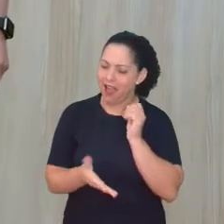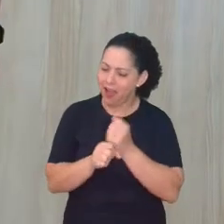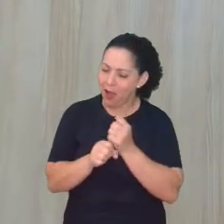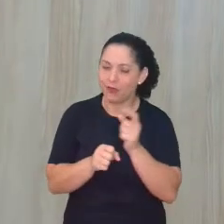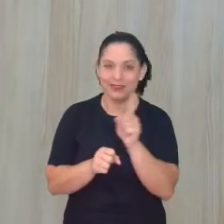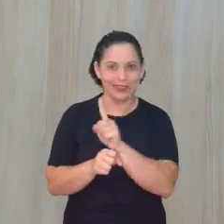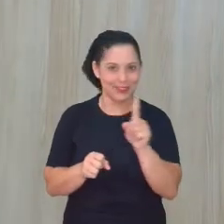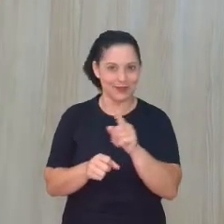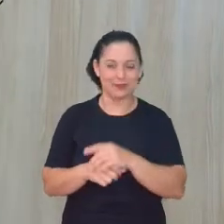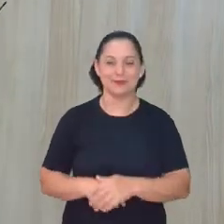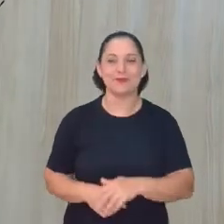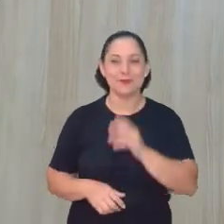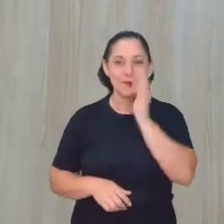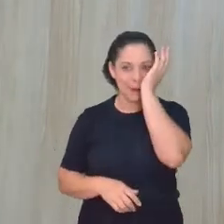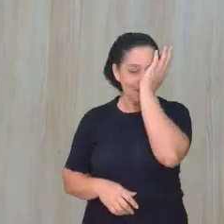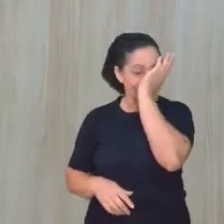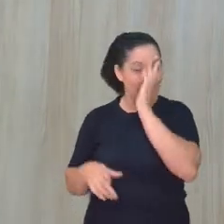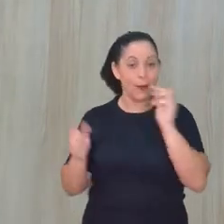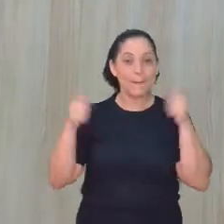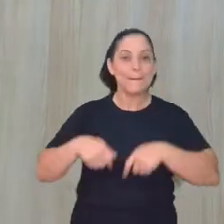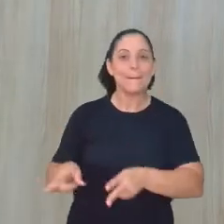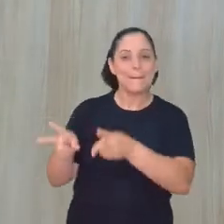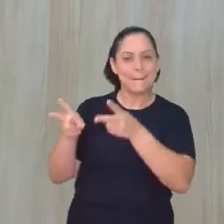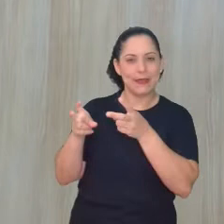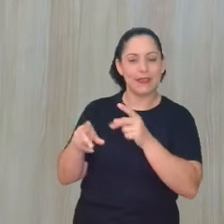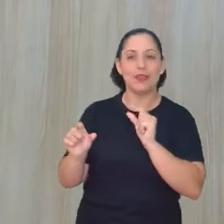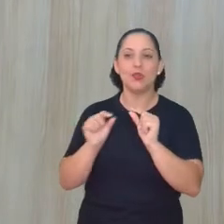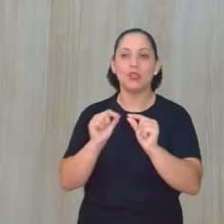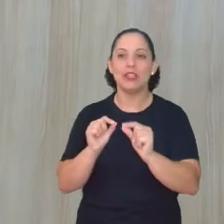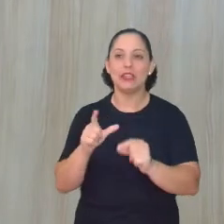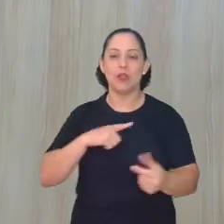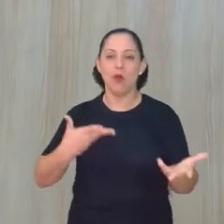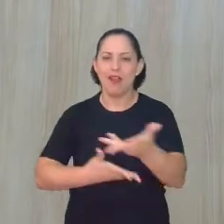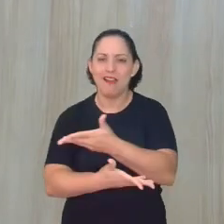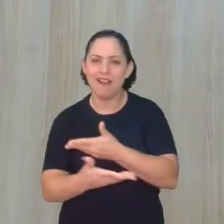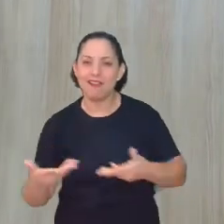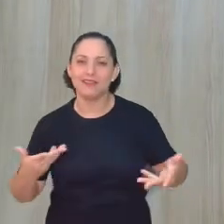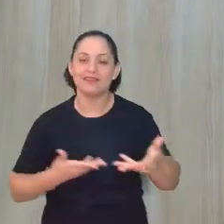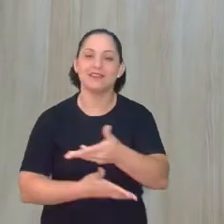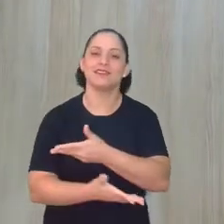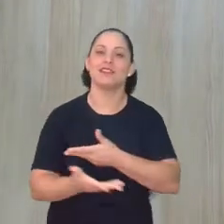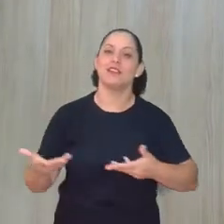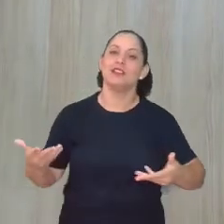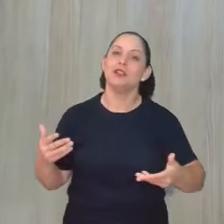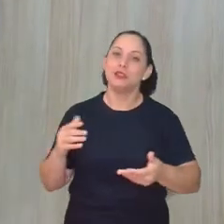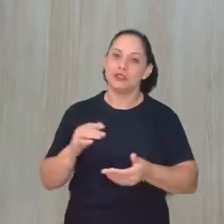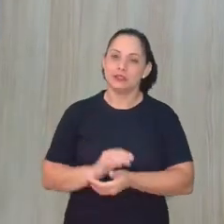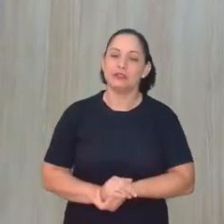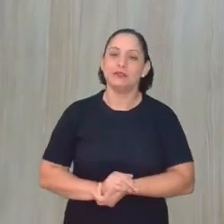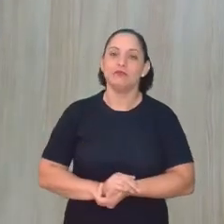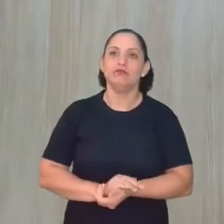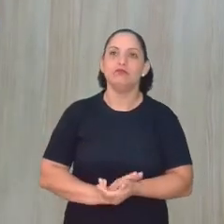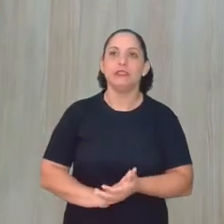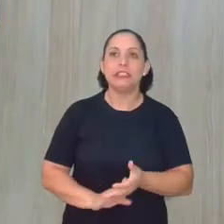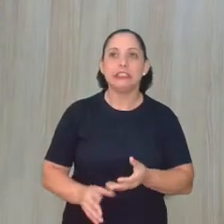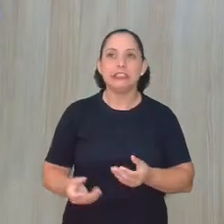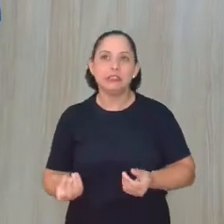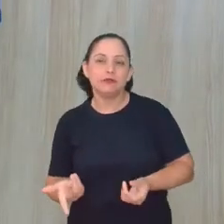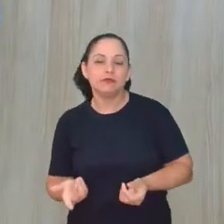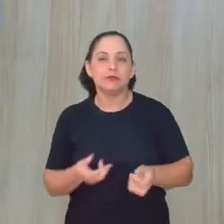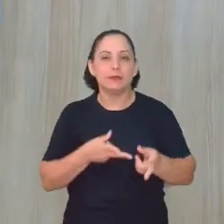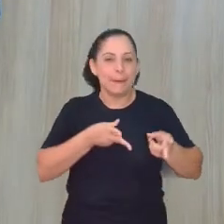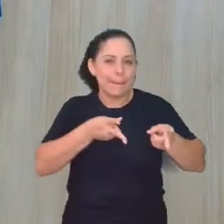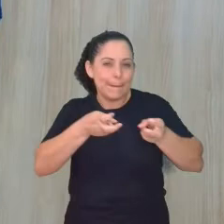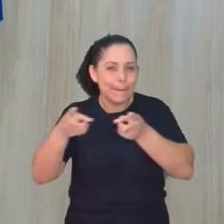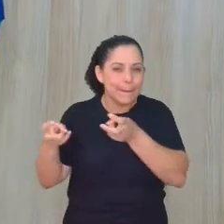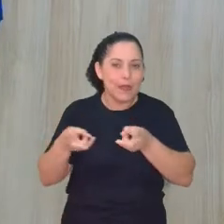não, tá bom? Então, pode notar aqui, pessoal, que a gente tem uma relação, tá? Que relaciona a quantidade de